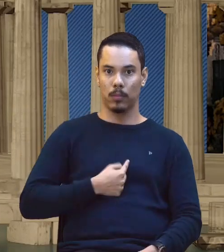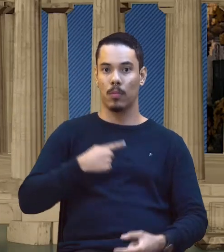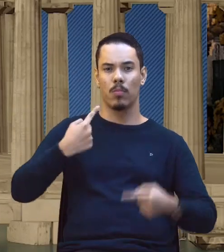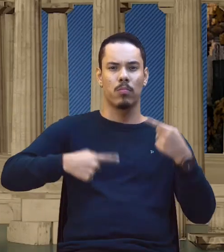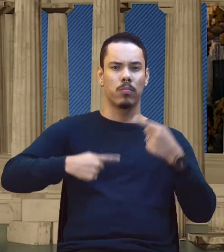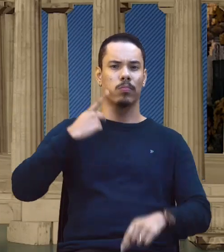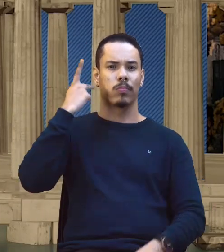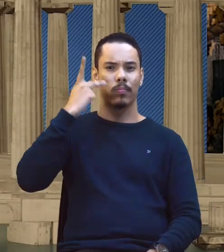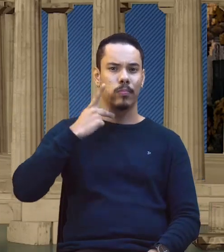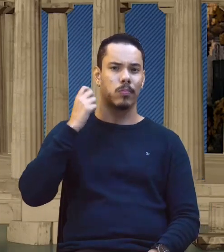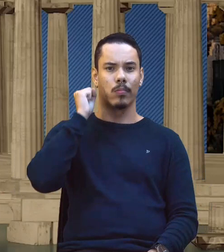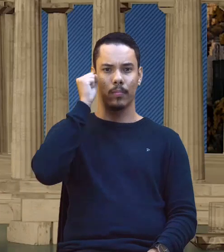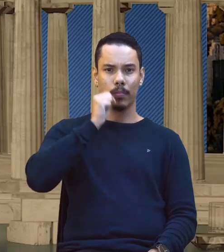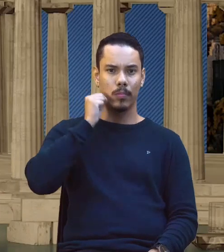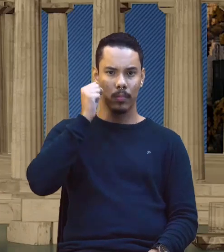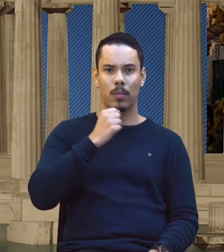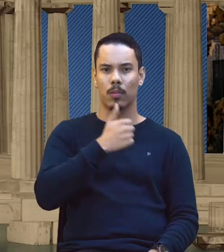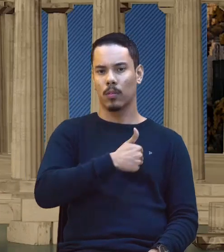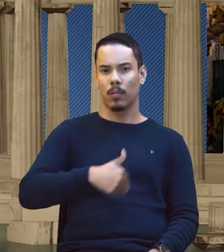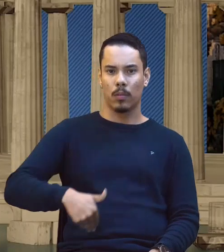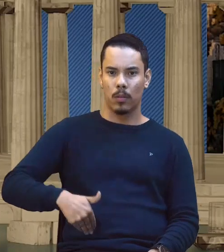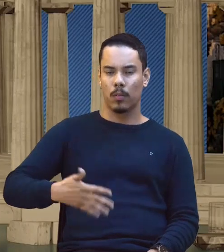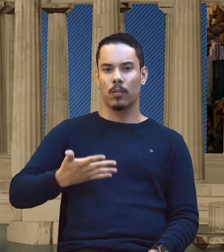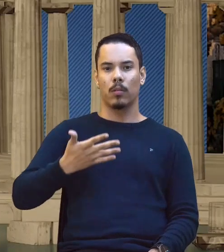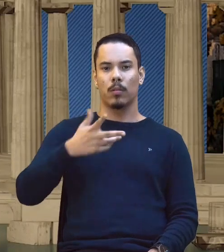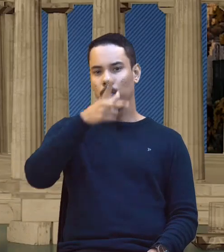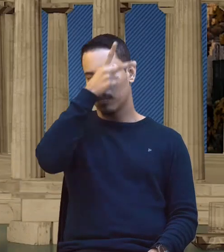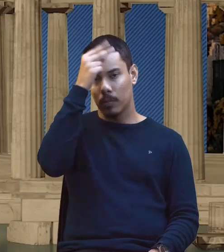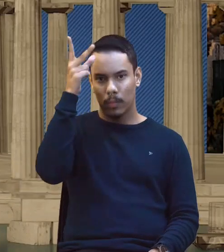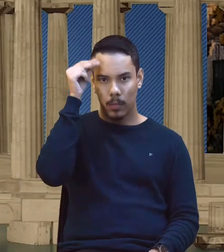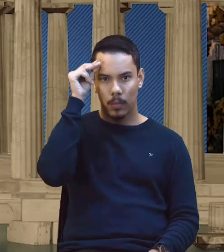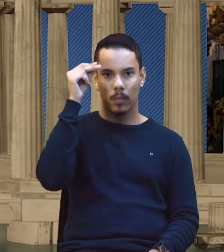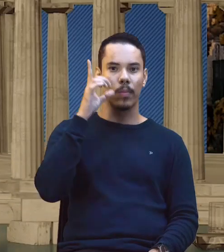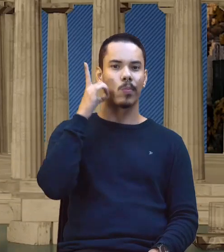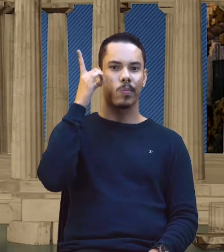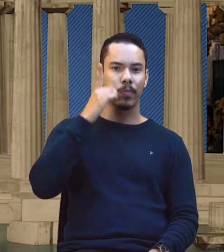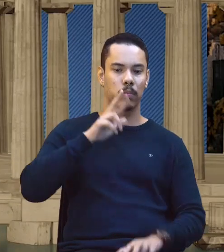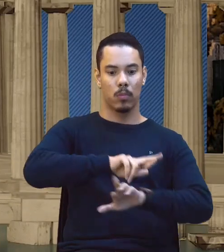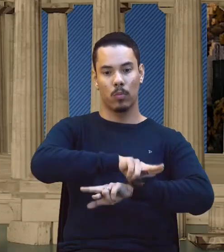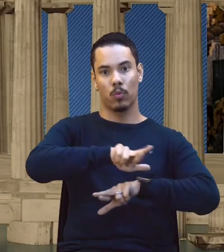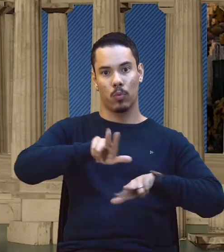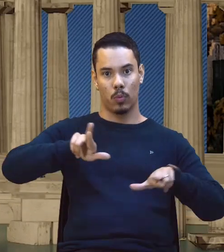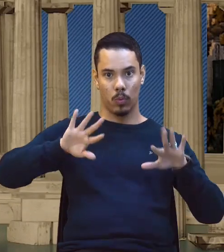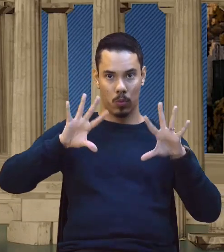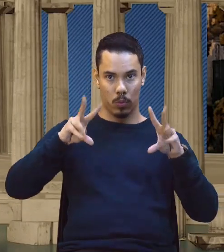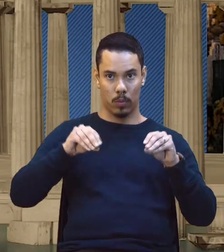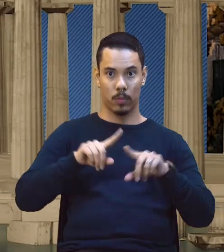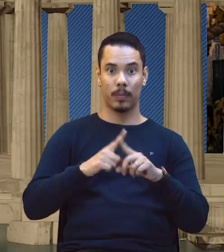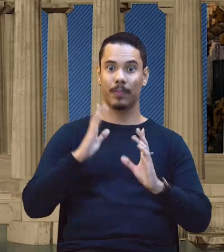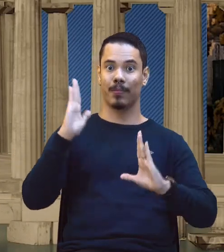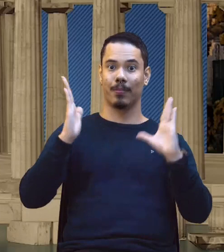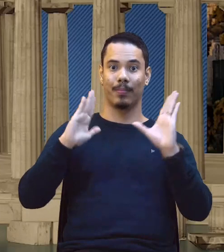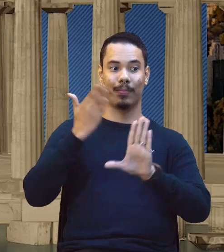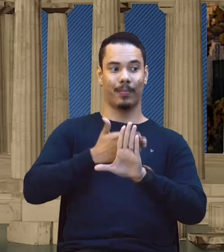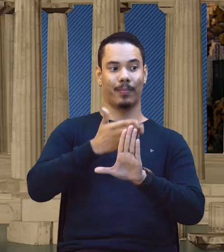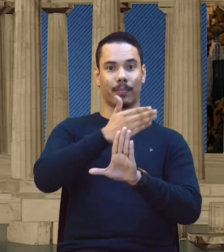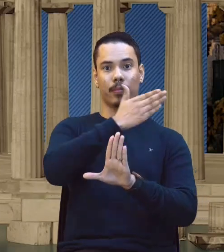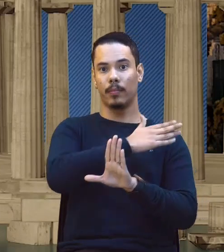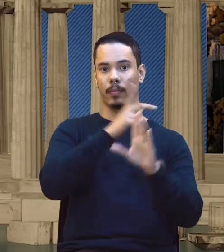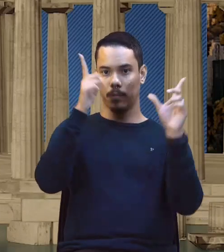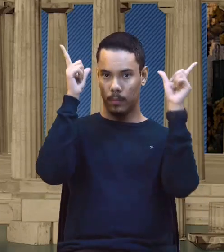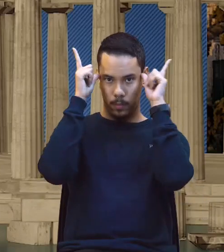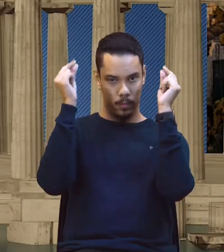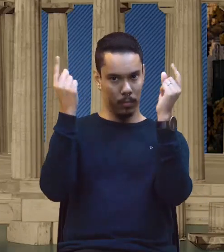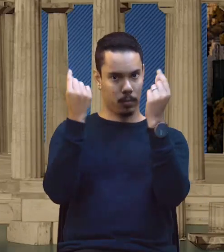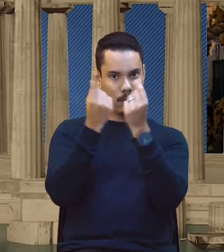nos representar o interesse do povo, da sociedade. Mas naquela época, lá entre os gregos, a democracia